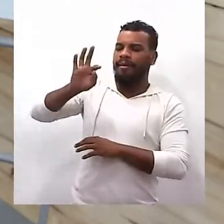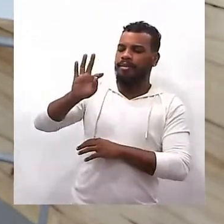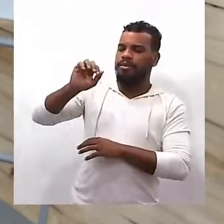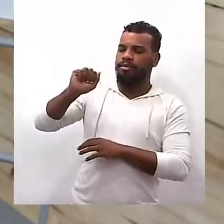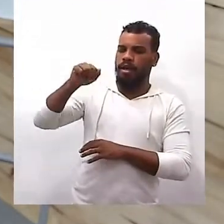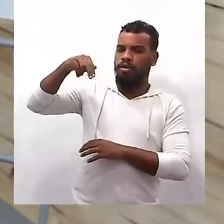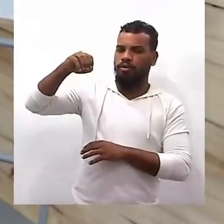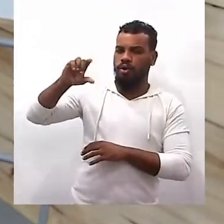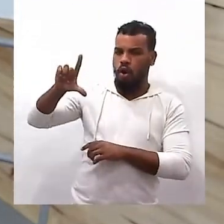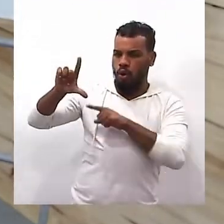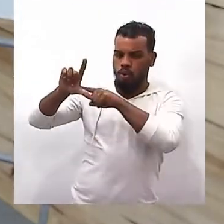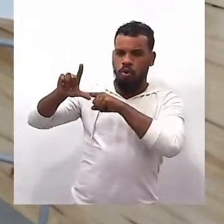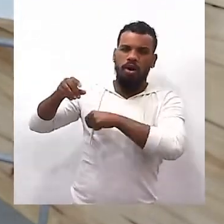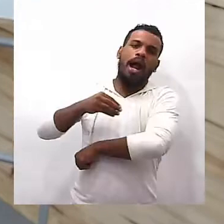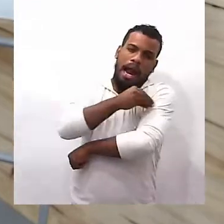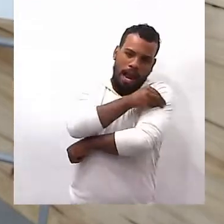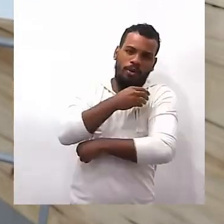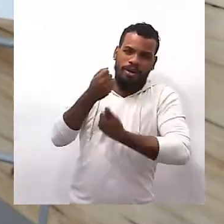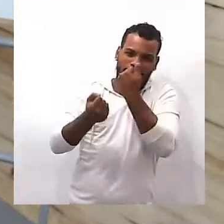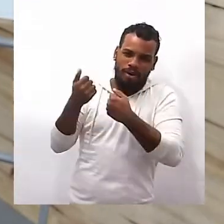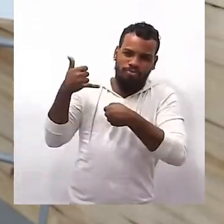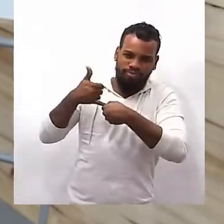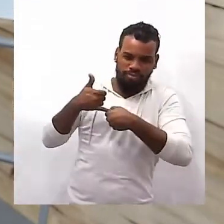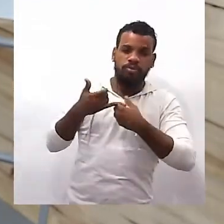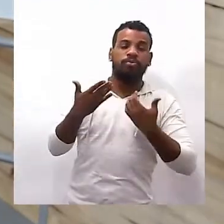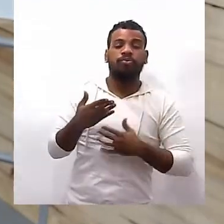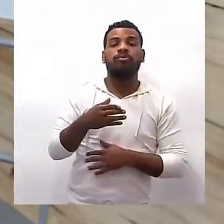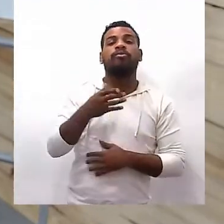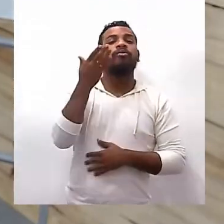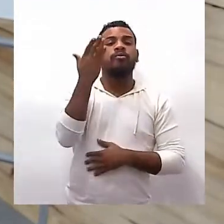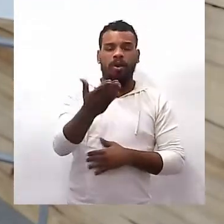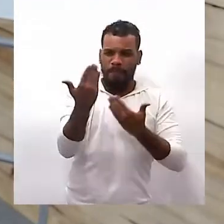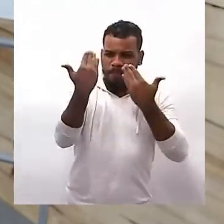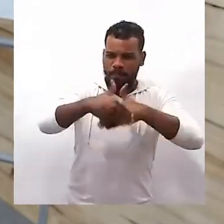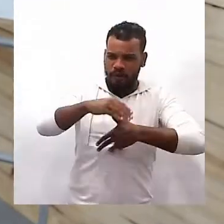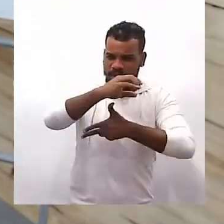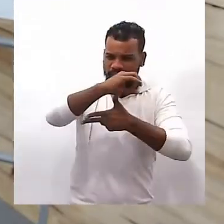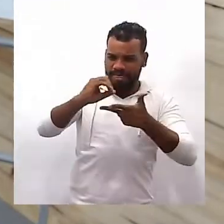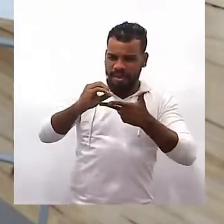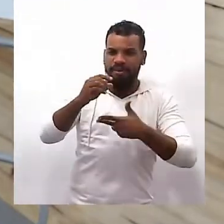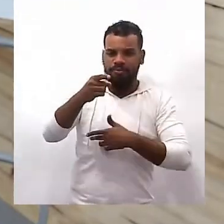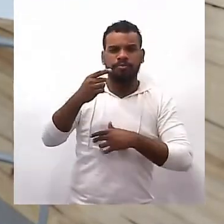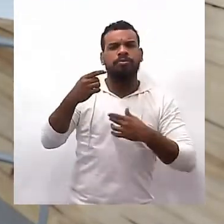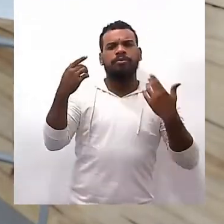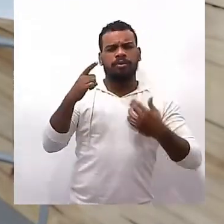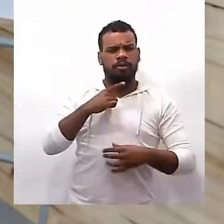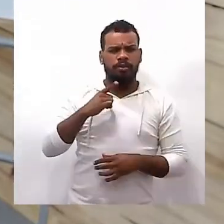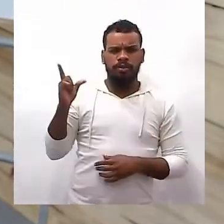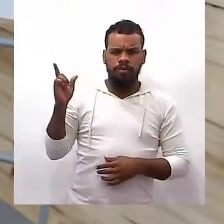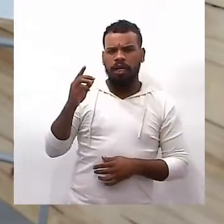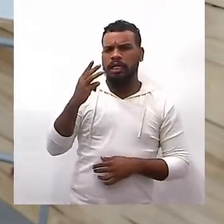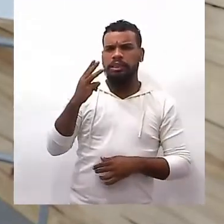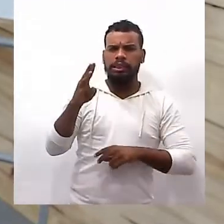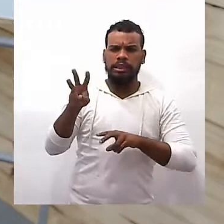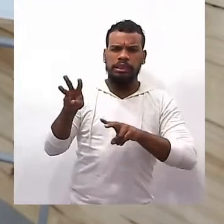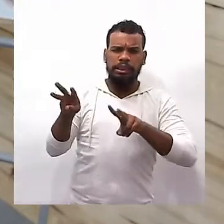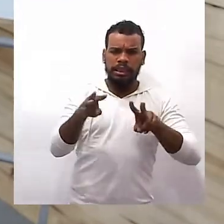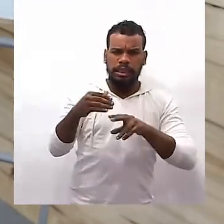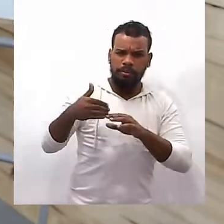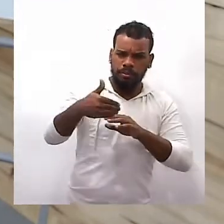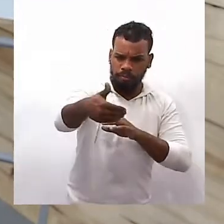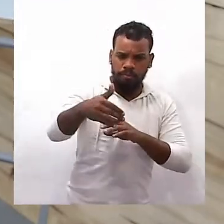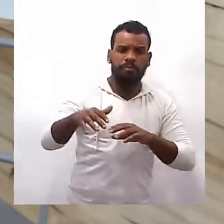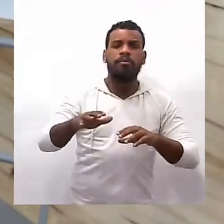produção do álcool. É muito comum você pegar nas provas do Enem, e vocês podem pegar agora, tá? Daqui a 3 semanas no caderno de